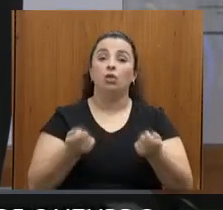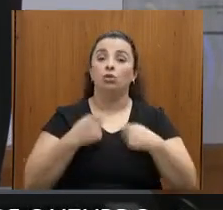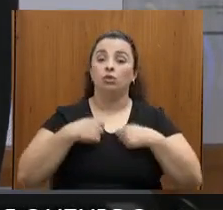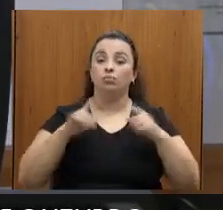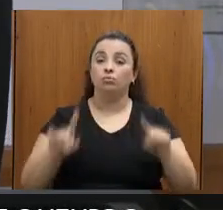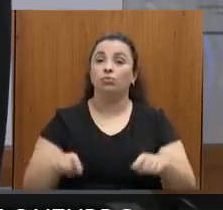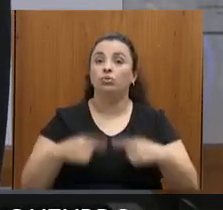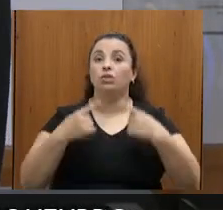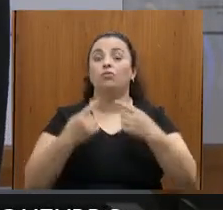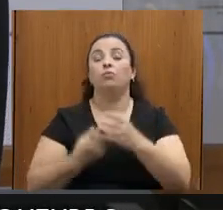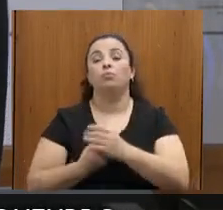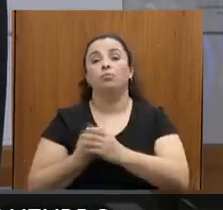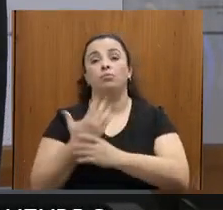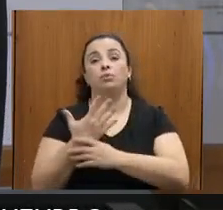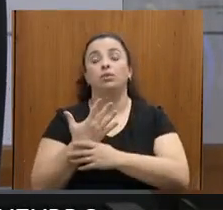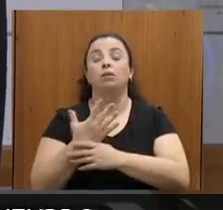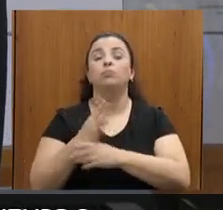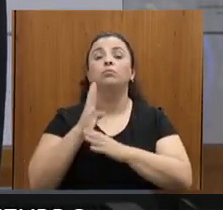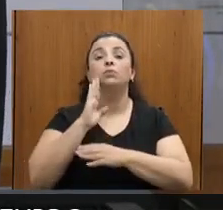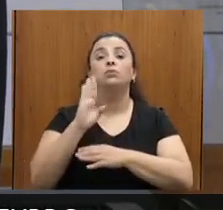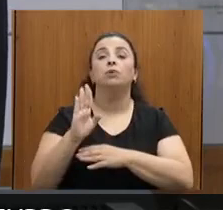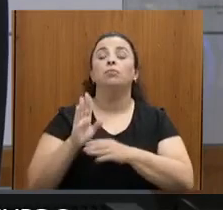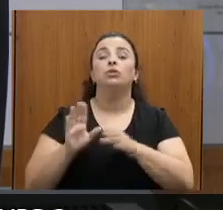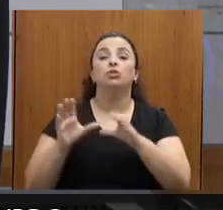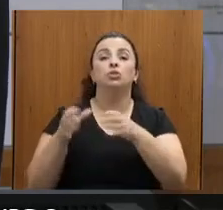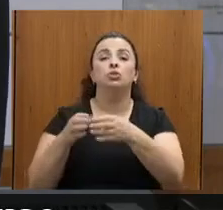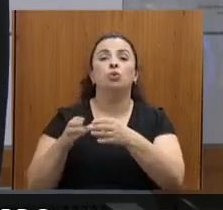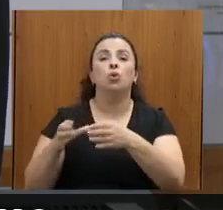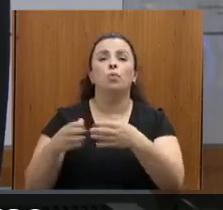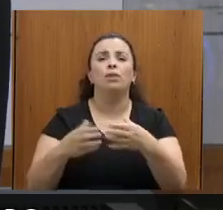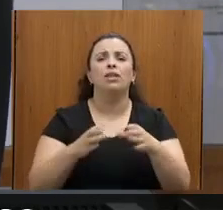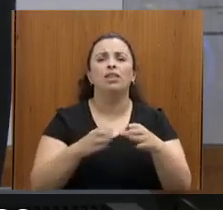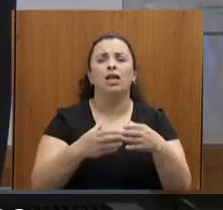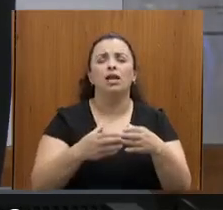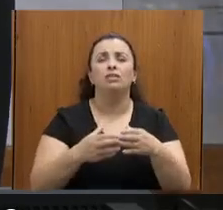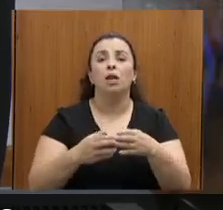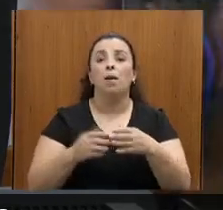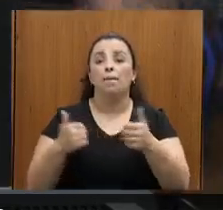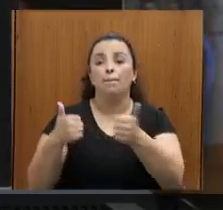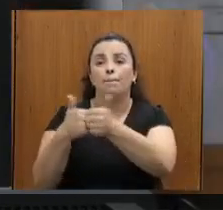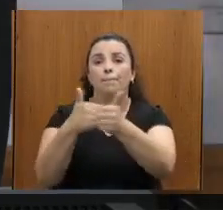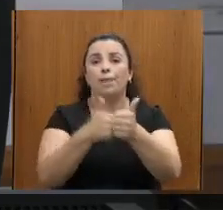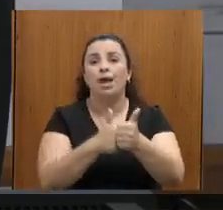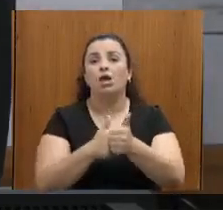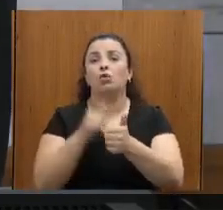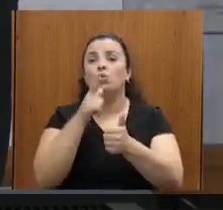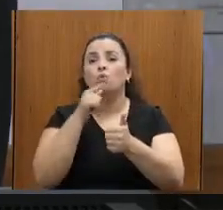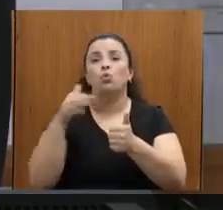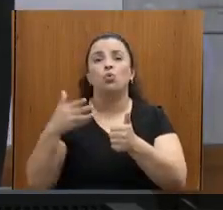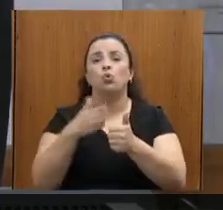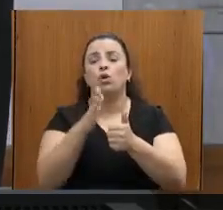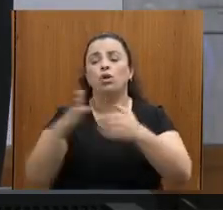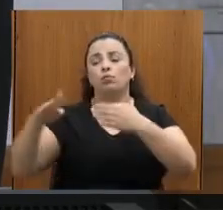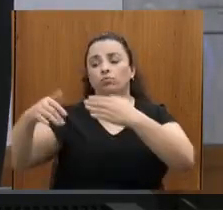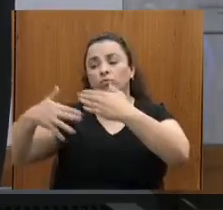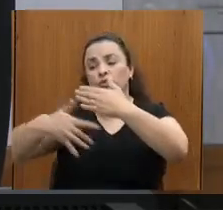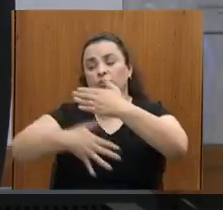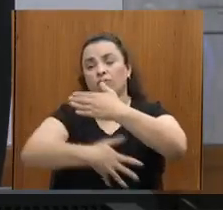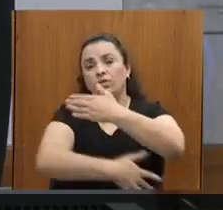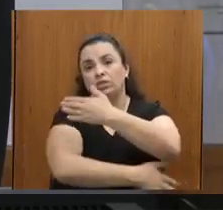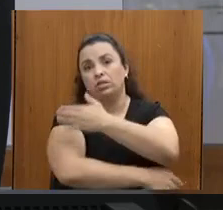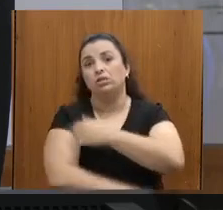principalmente nas comunidades da margem esquerda do Wilson Francisco, que teve, que não teve participantes, deu